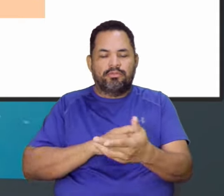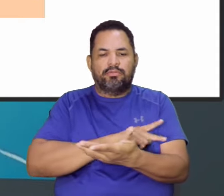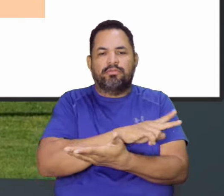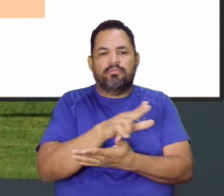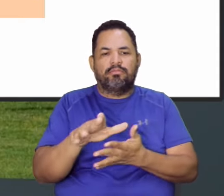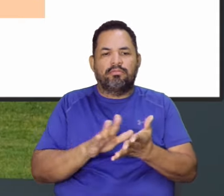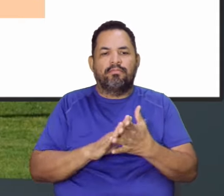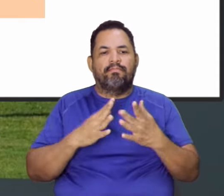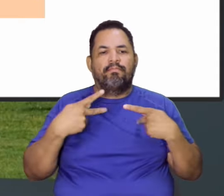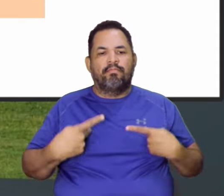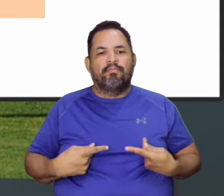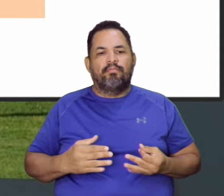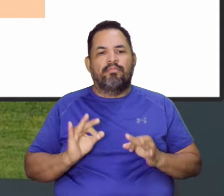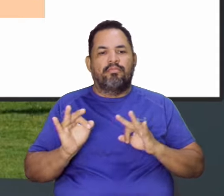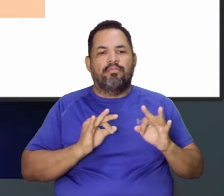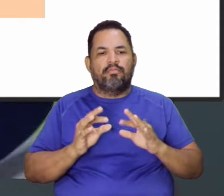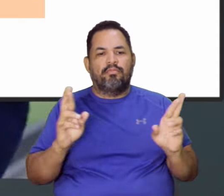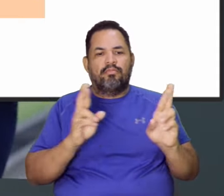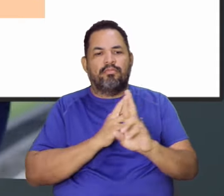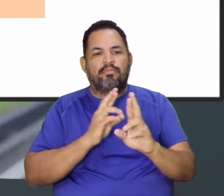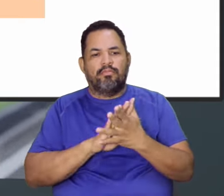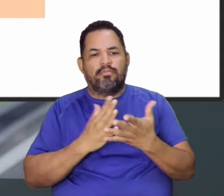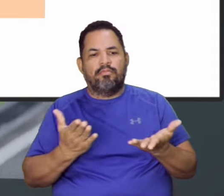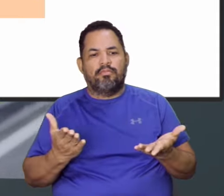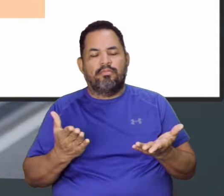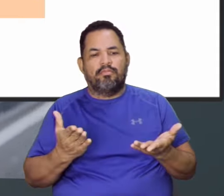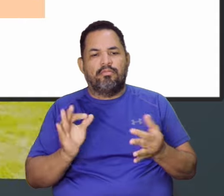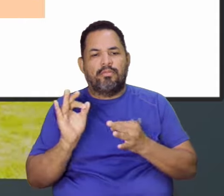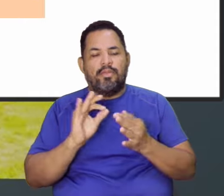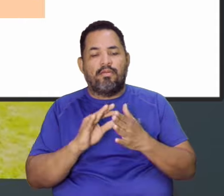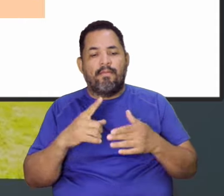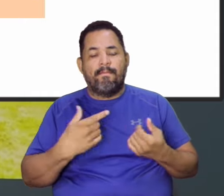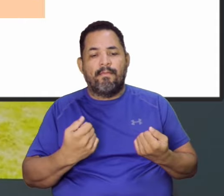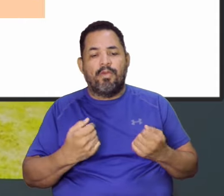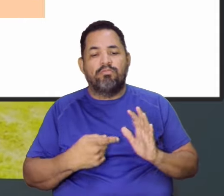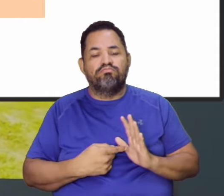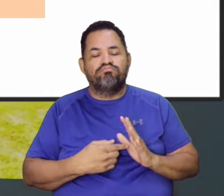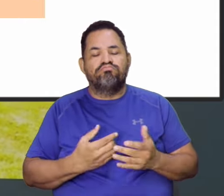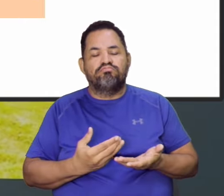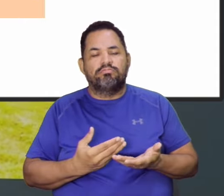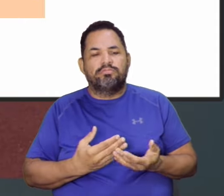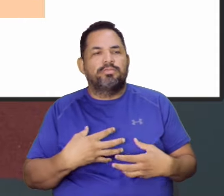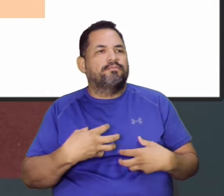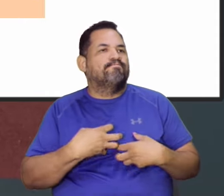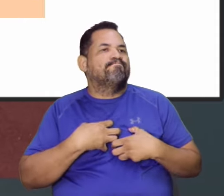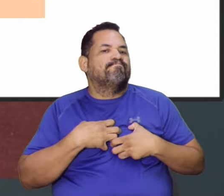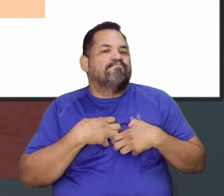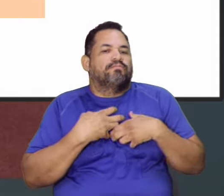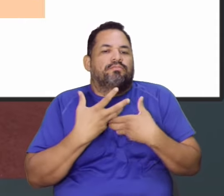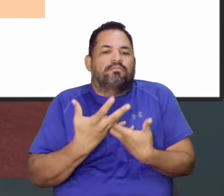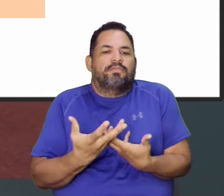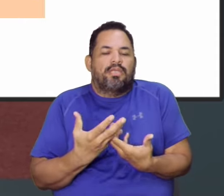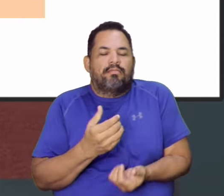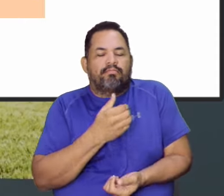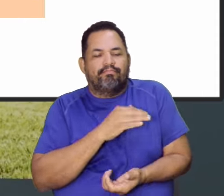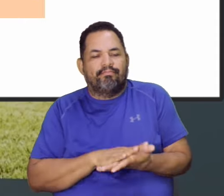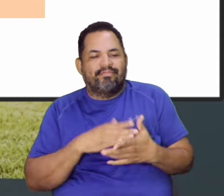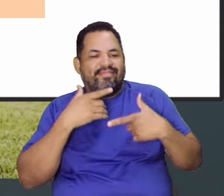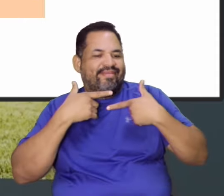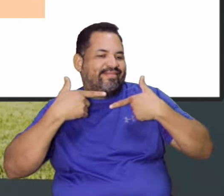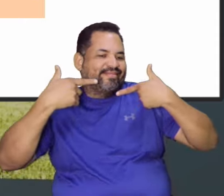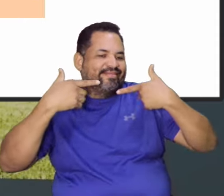práticas corporais aí relacionadas ao meio ambiente que vão me trazer um bem-estar vão melhorar o meu humor vão trazer